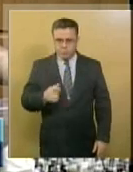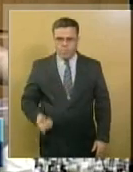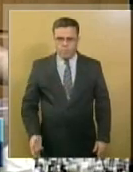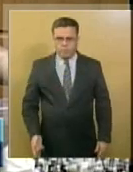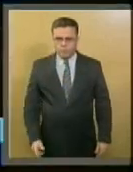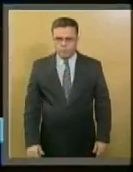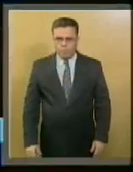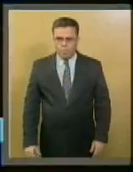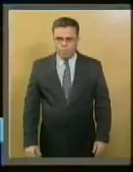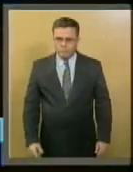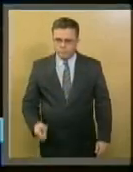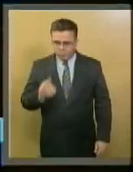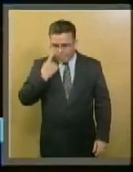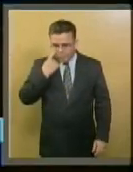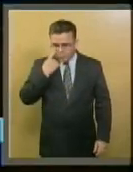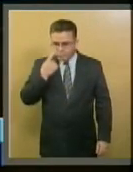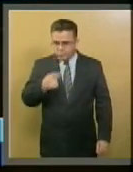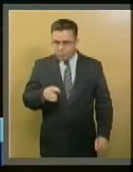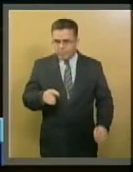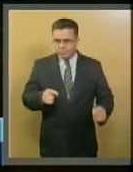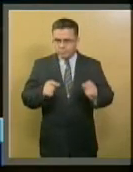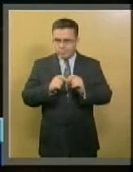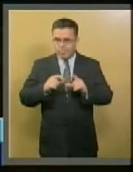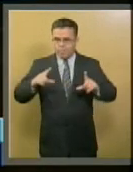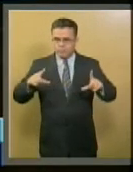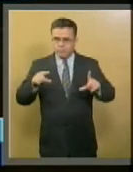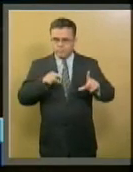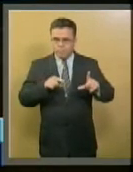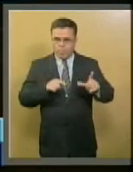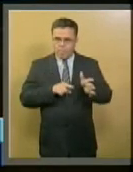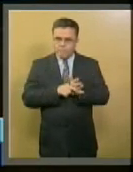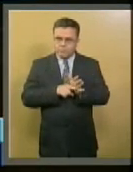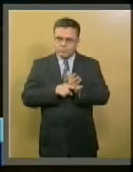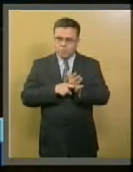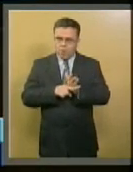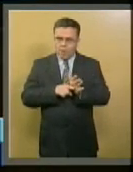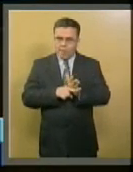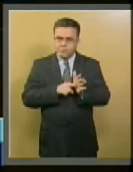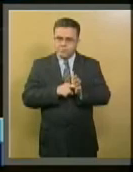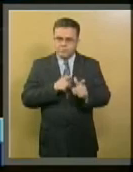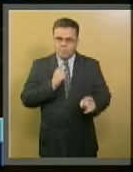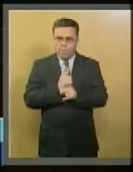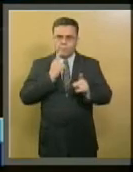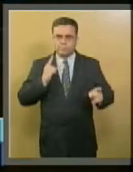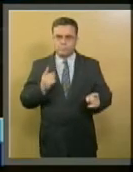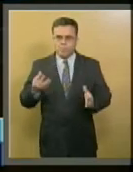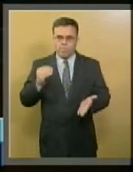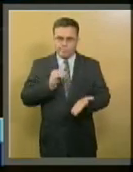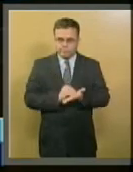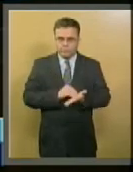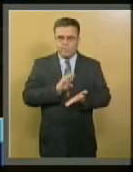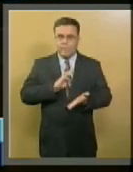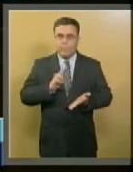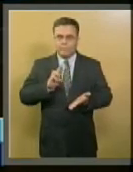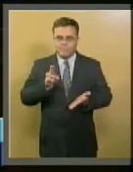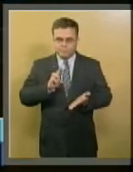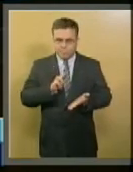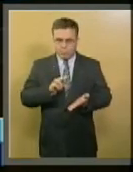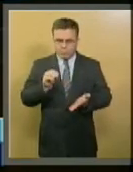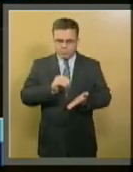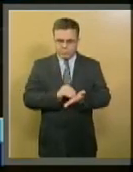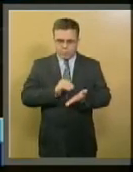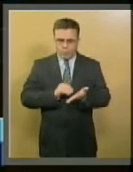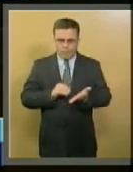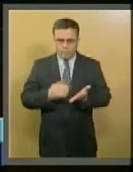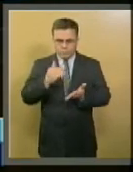Olha, a leitura. Esses são aparelhos de leitura e imediatamente identifica o número e vai para a ficha e identifica quem é o tutor com toda